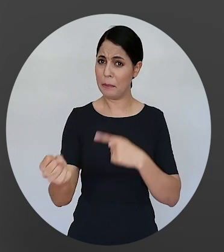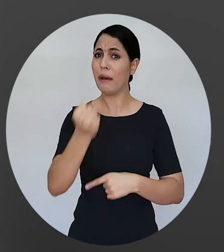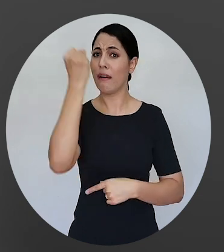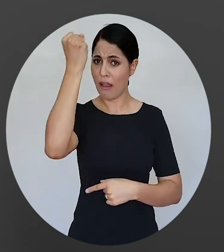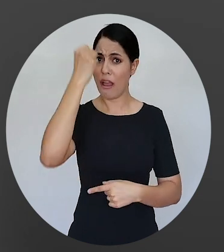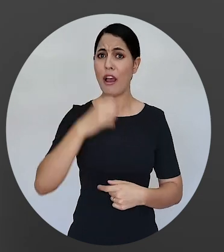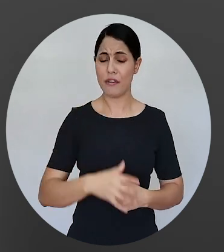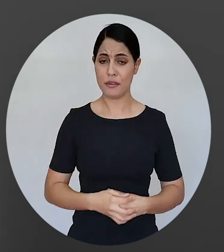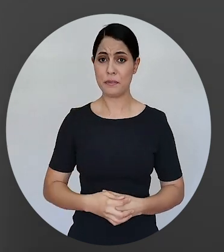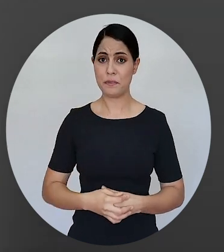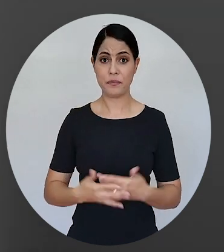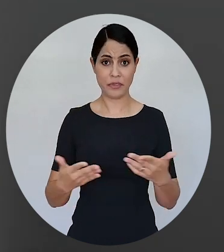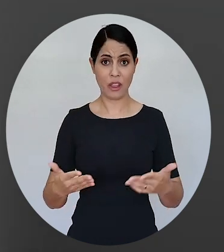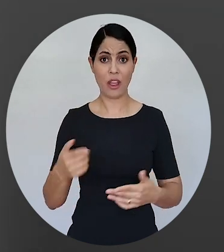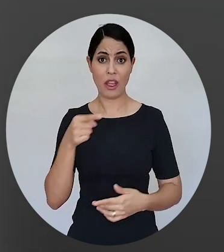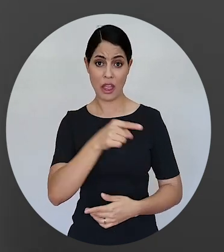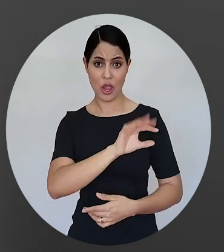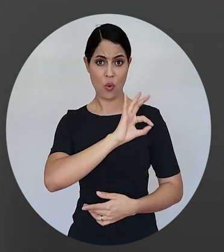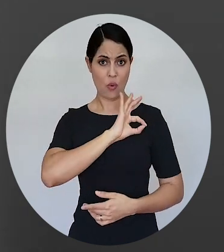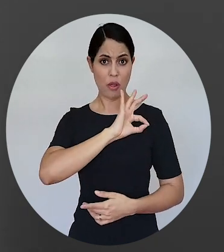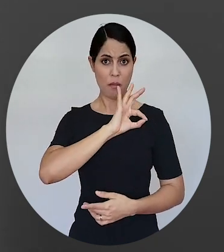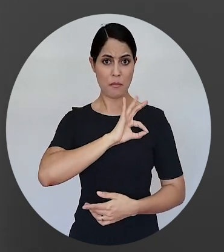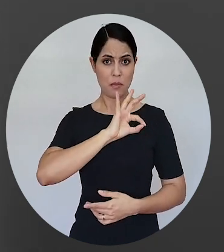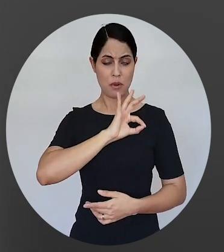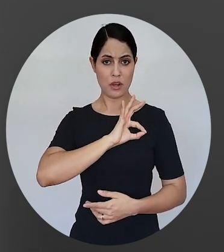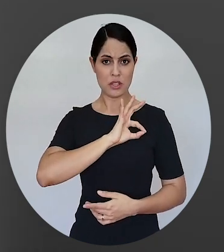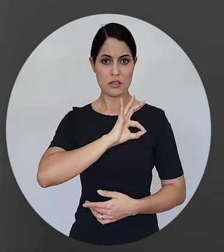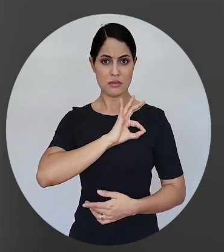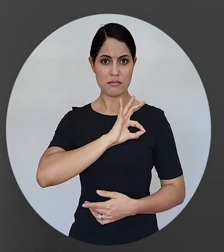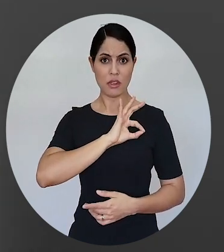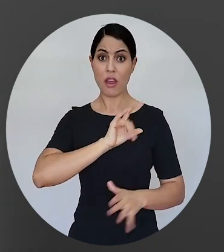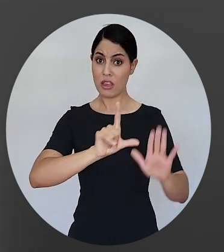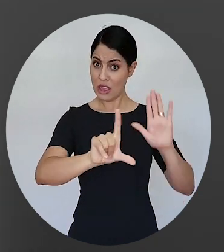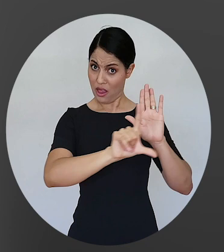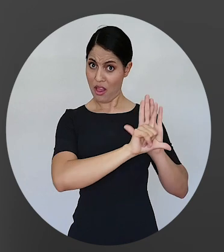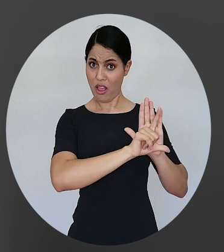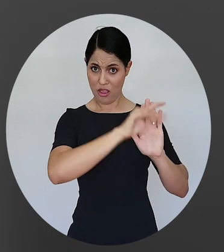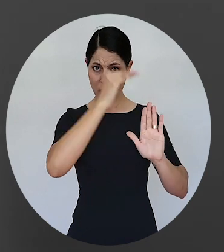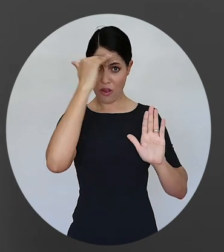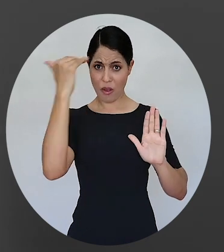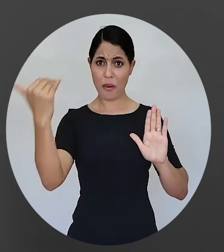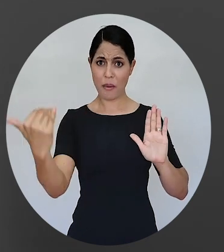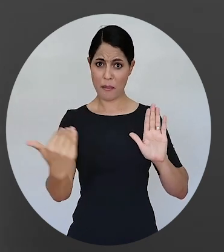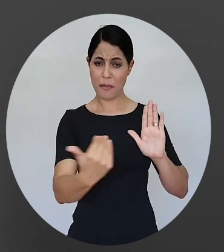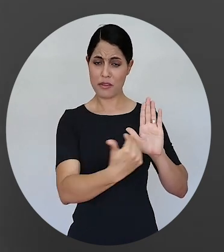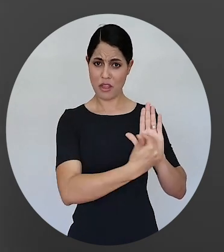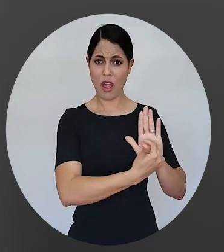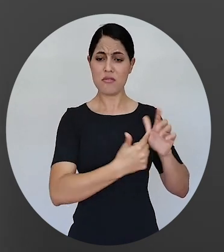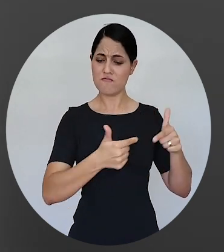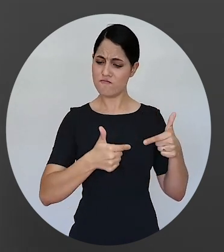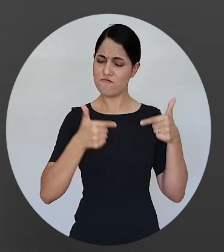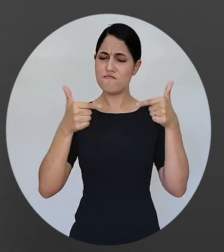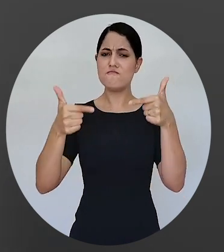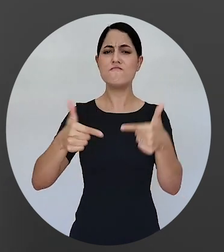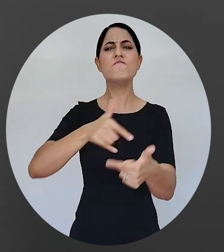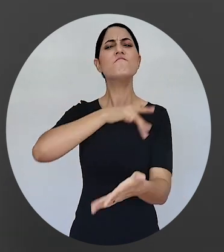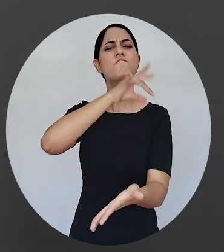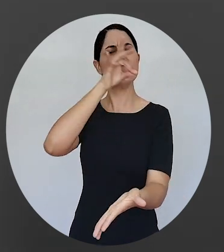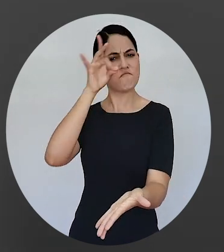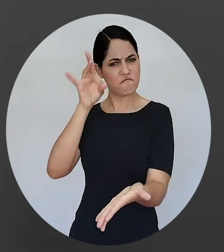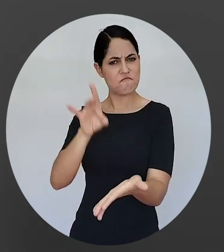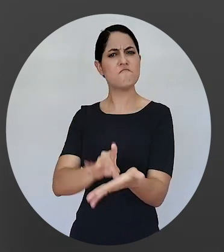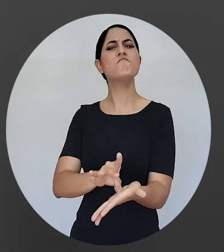nosso país. Uma polícia que se paute pela legalidade e atue